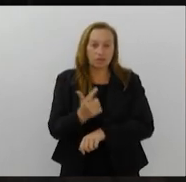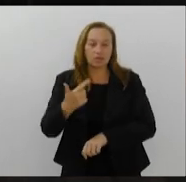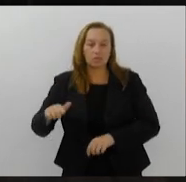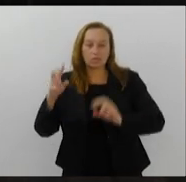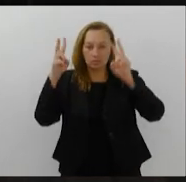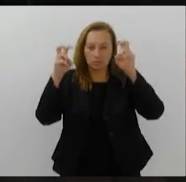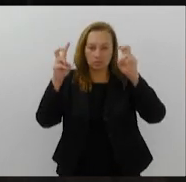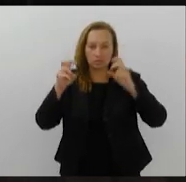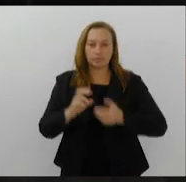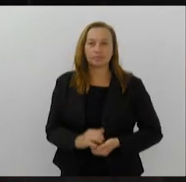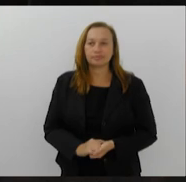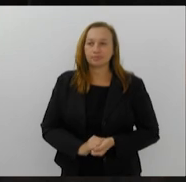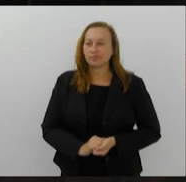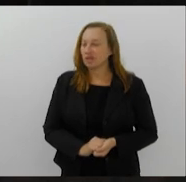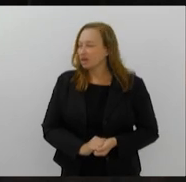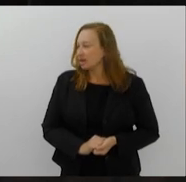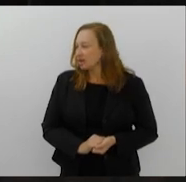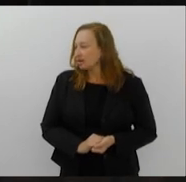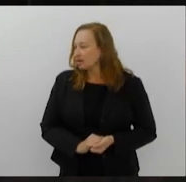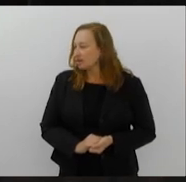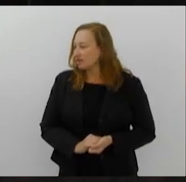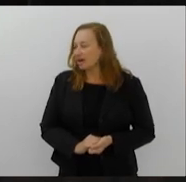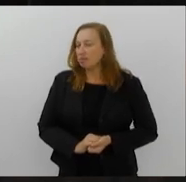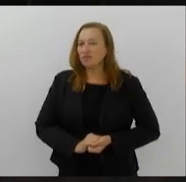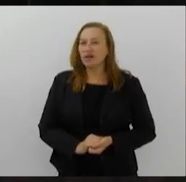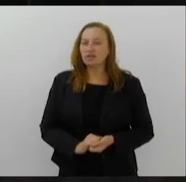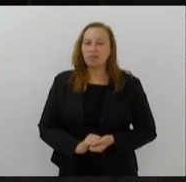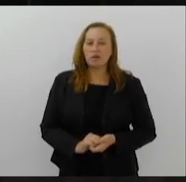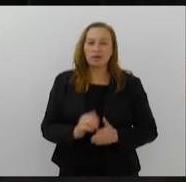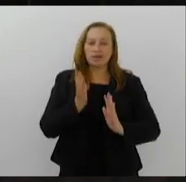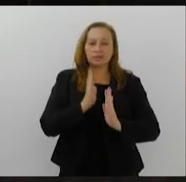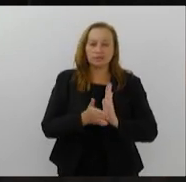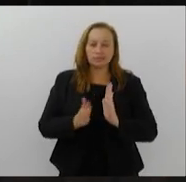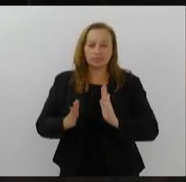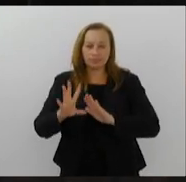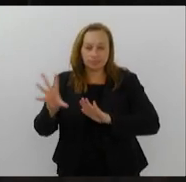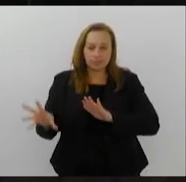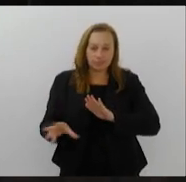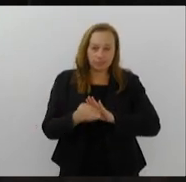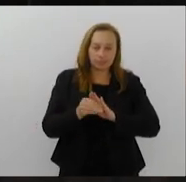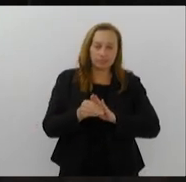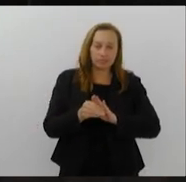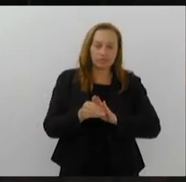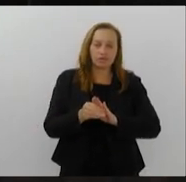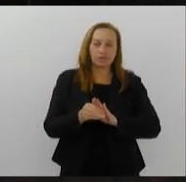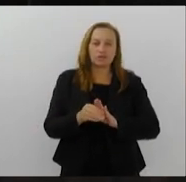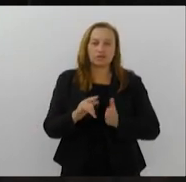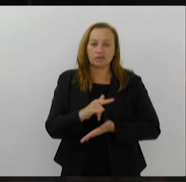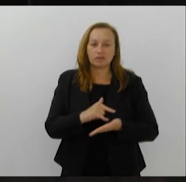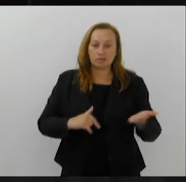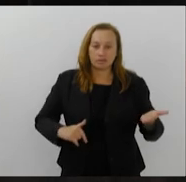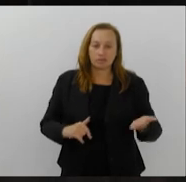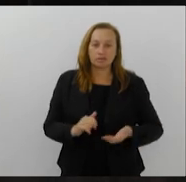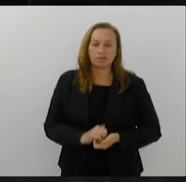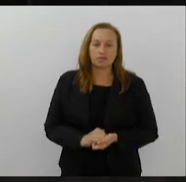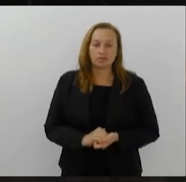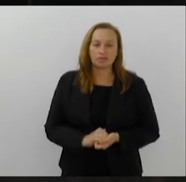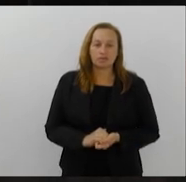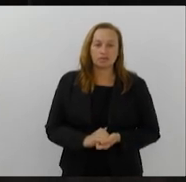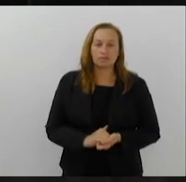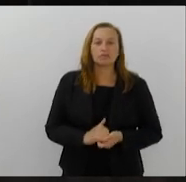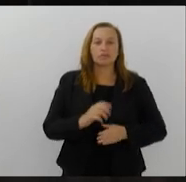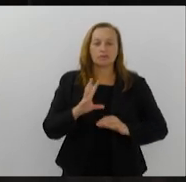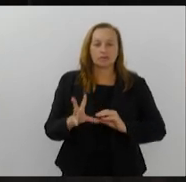outras providências, para incluir as fontes de receitas não tarifárias, receitas alternativas,